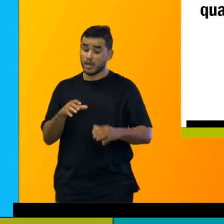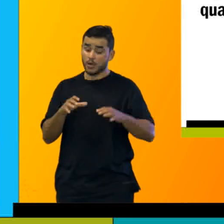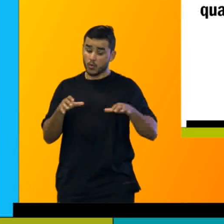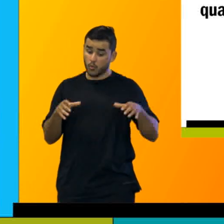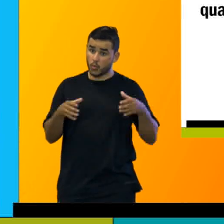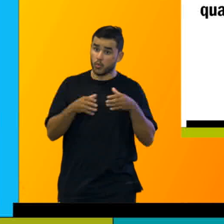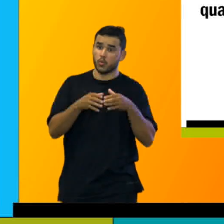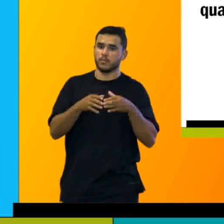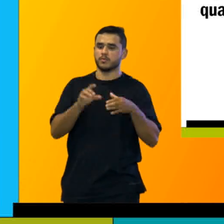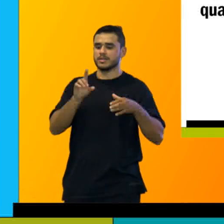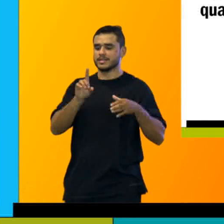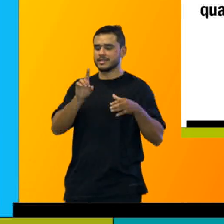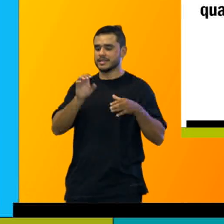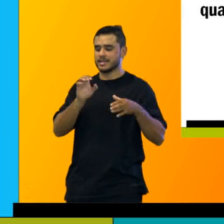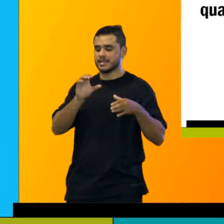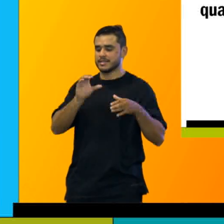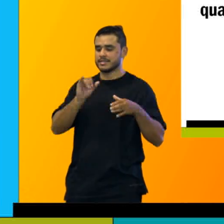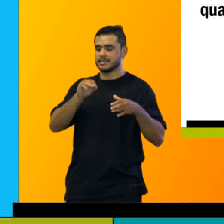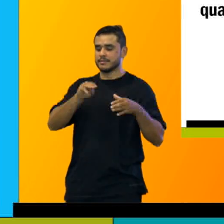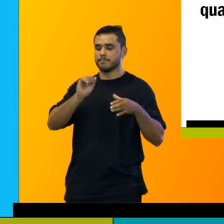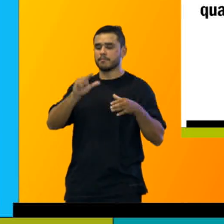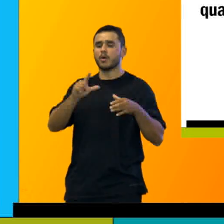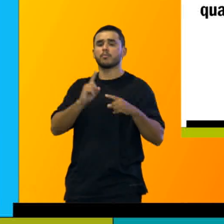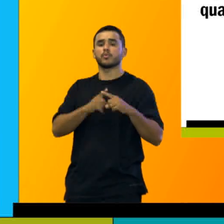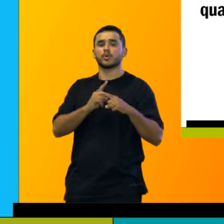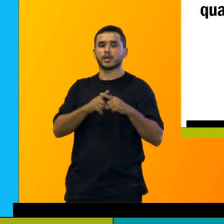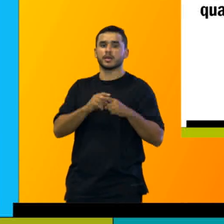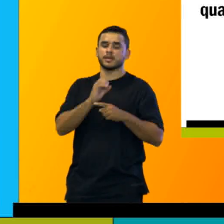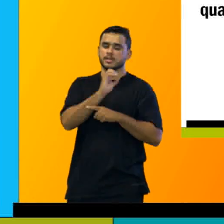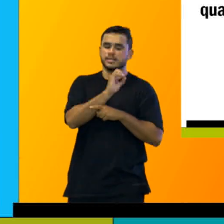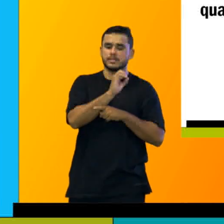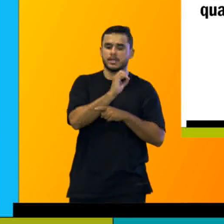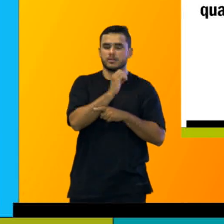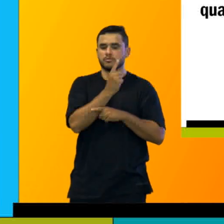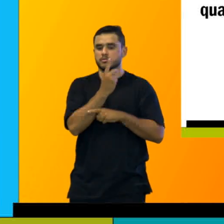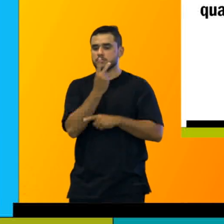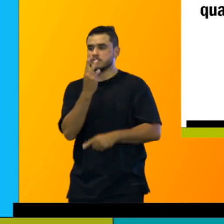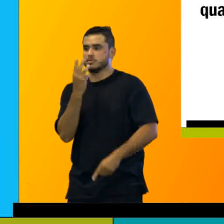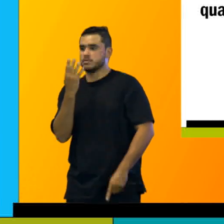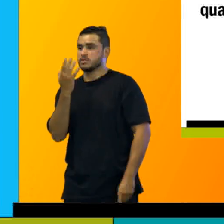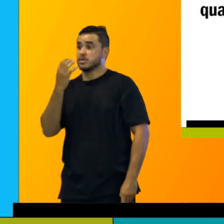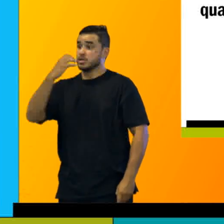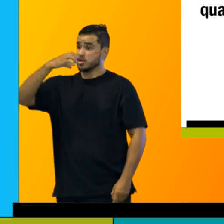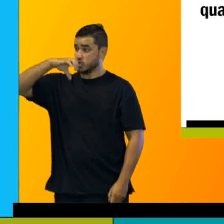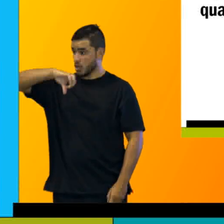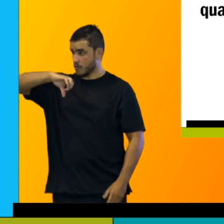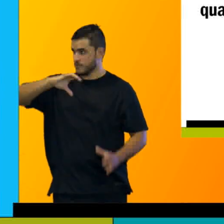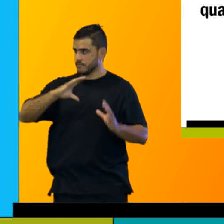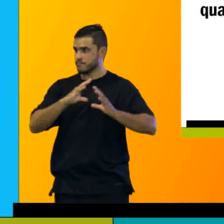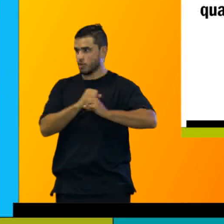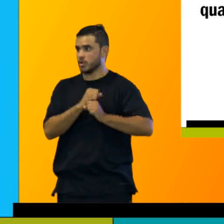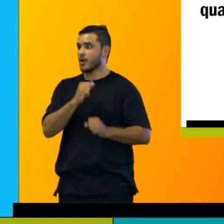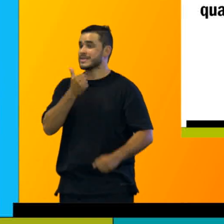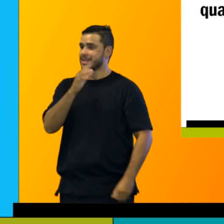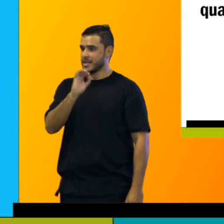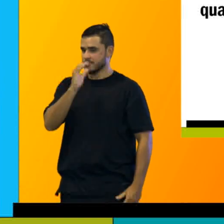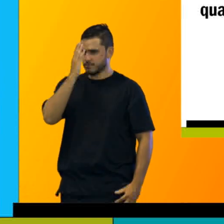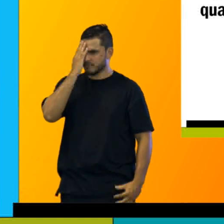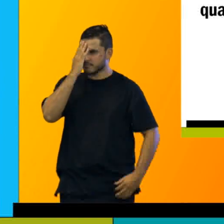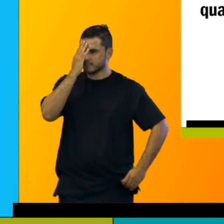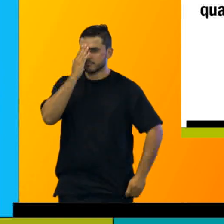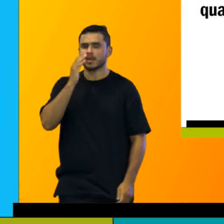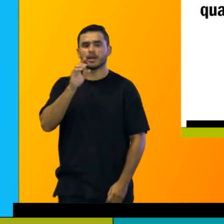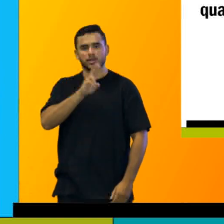10 algarismos. Galera, olha para essa questão agora, pessoal. Uma das bases mais utilizadas